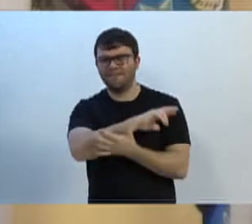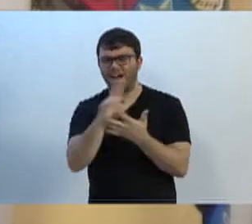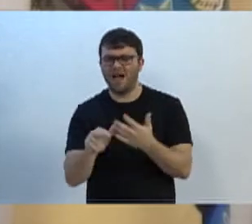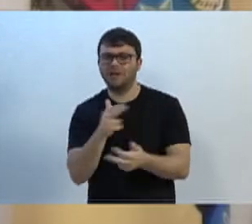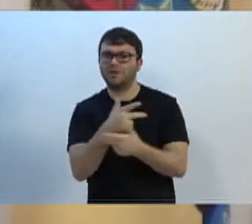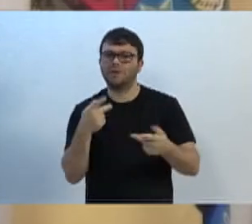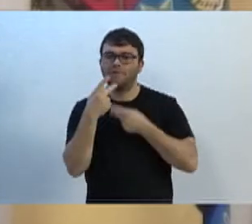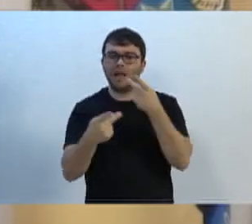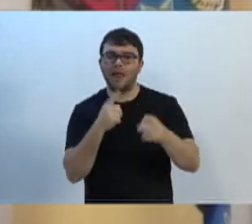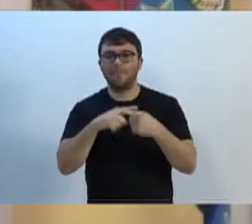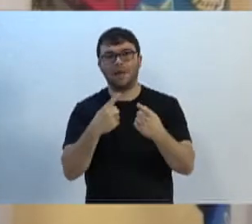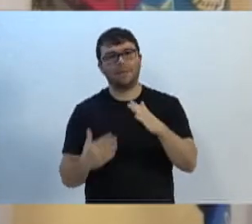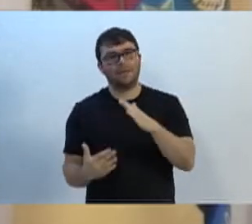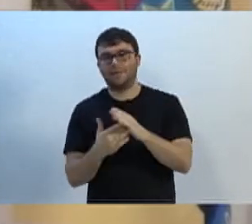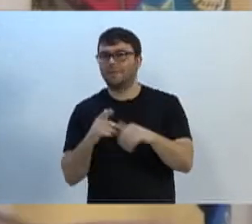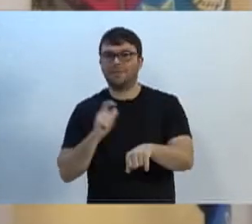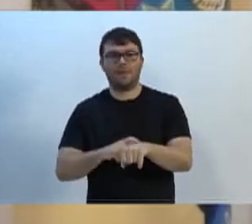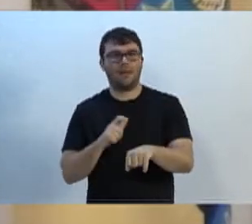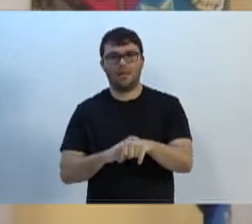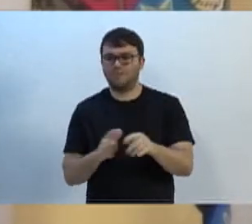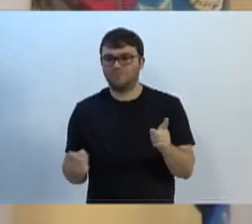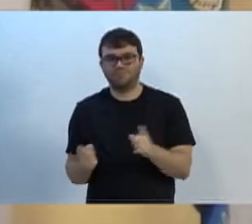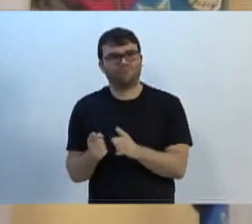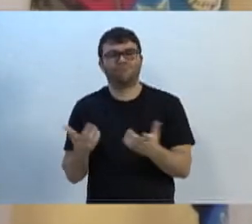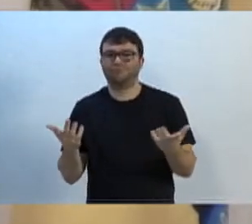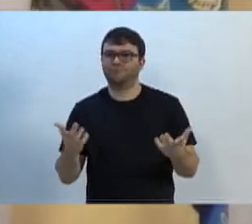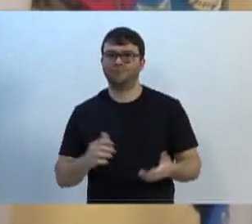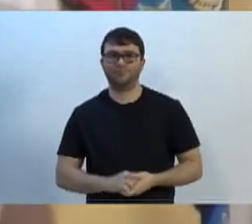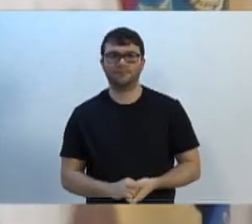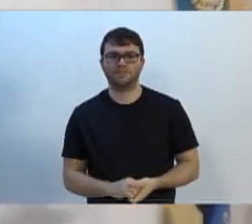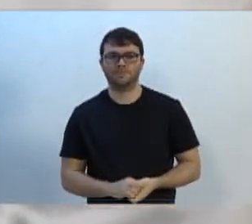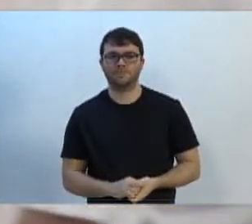falar mas infelizmente o tempo é muito muito espaço